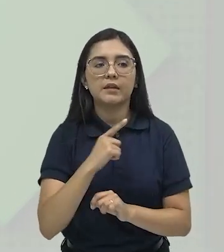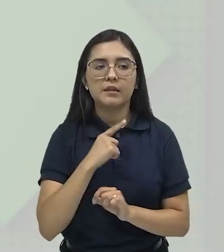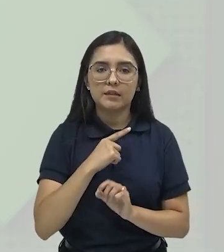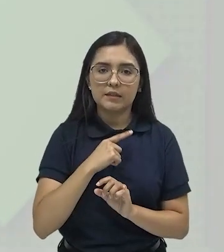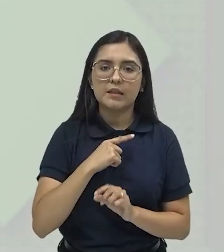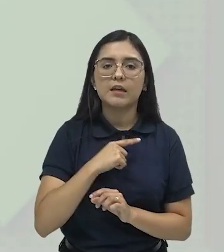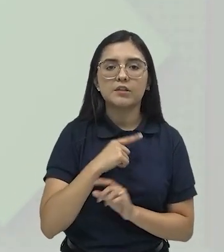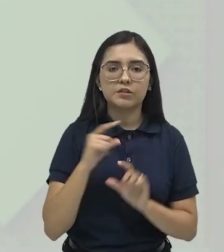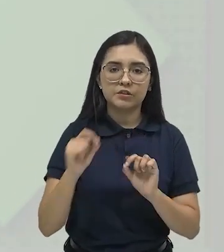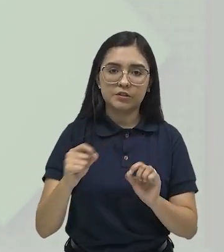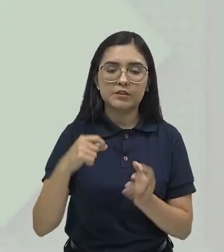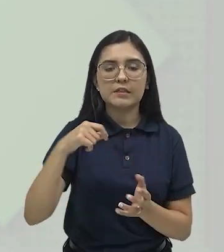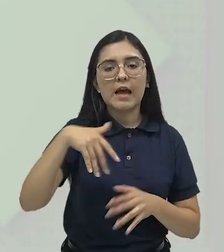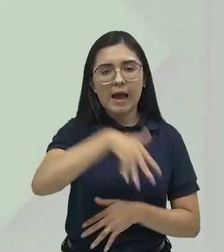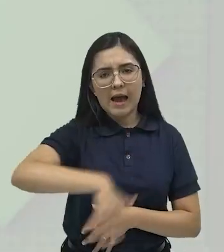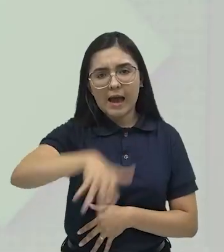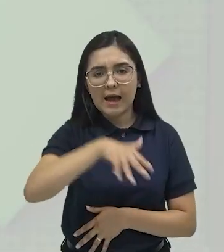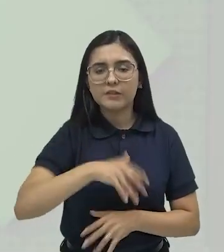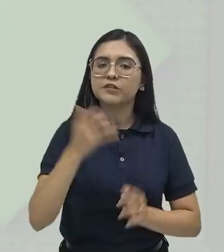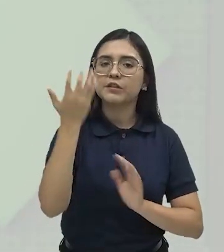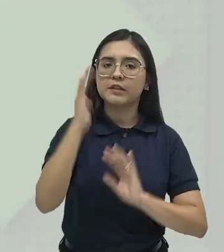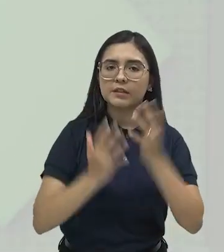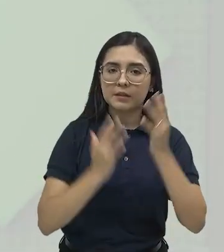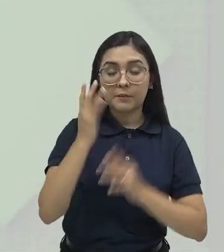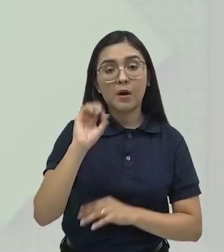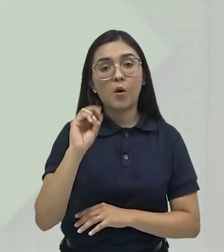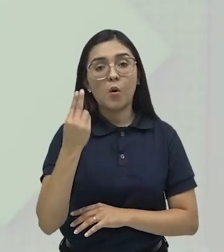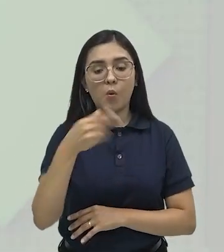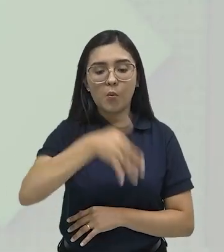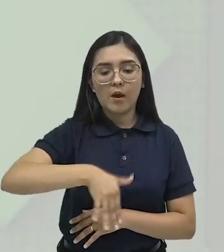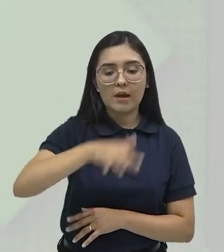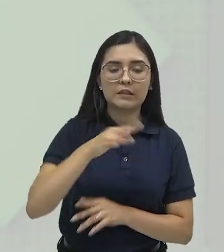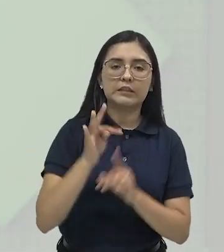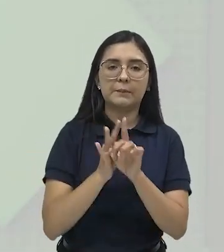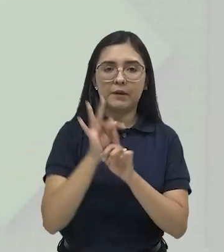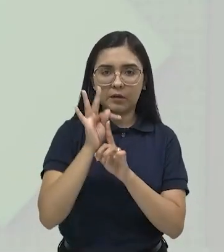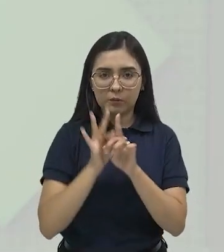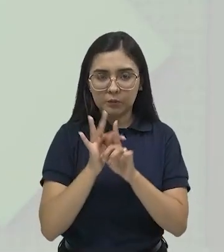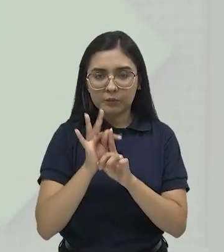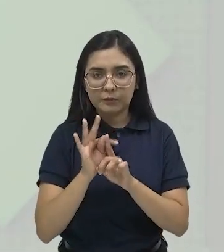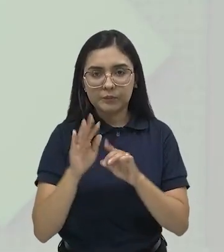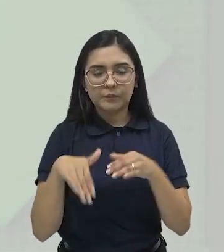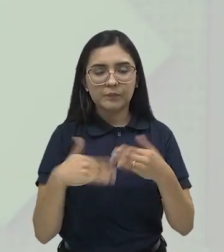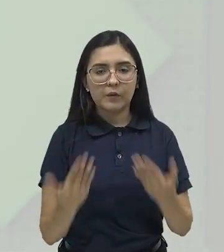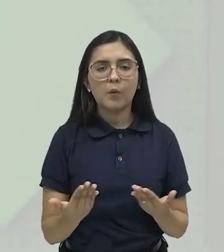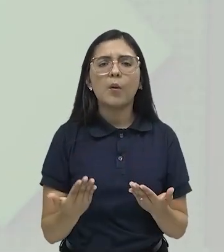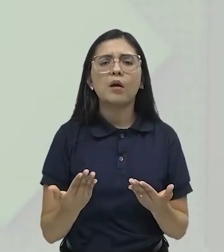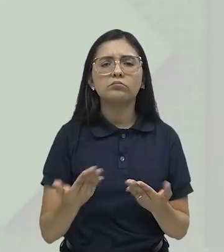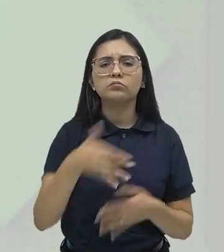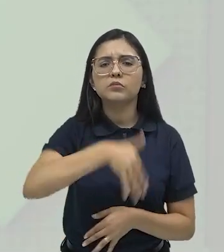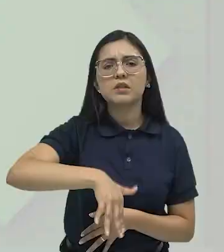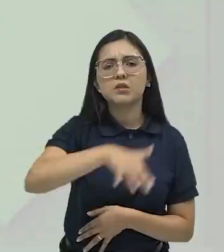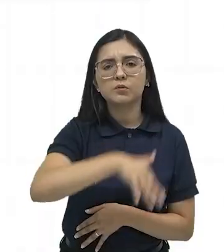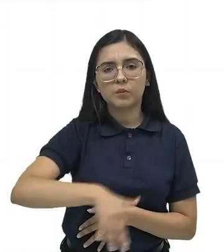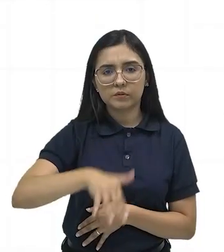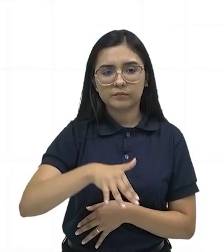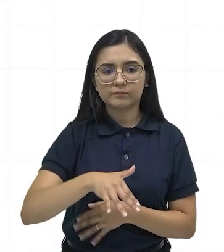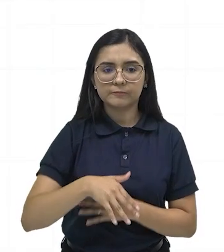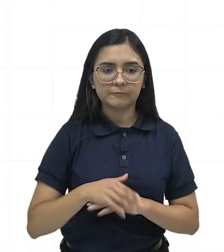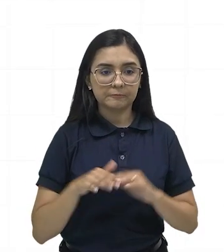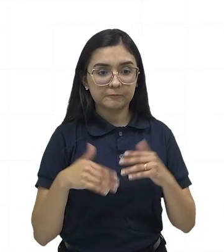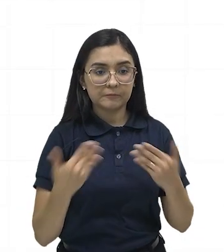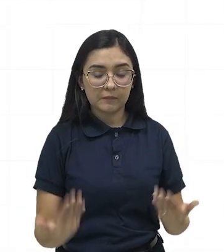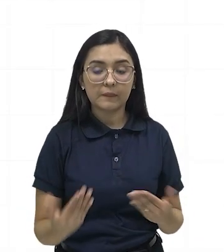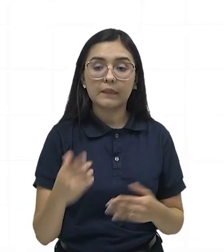zonas climáticas ou zonas térmicas, certo? E quais são essas zonas? Então,